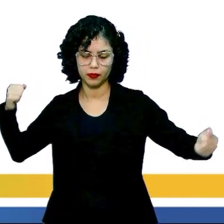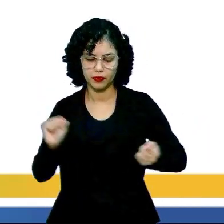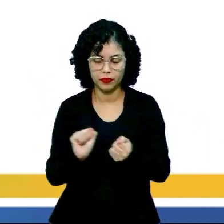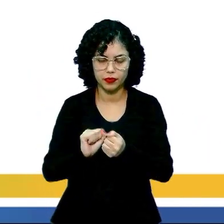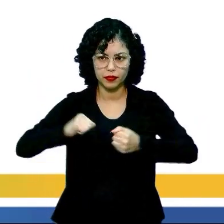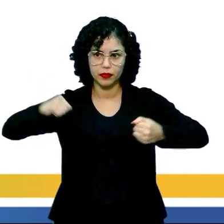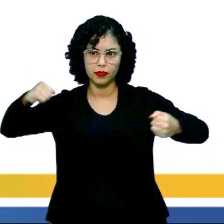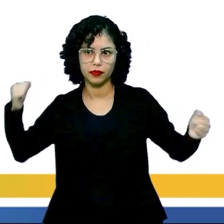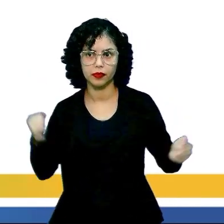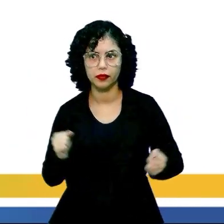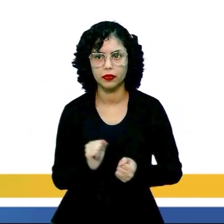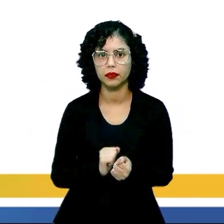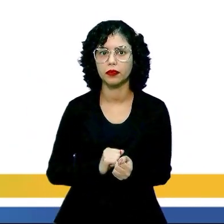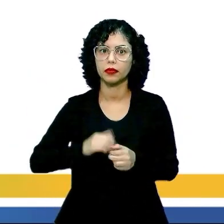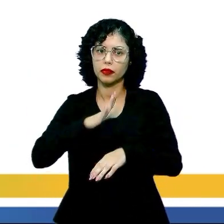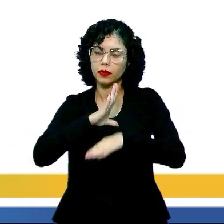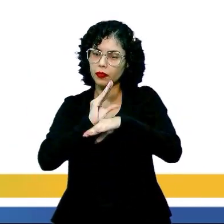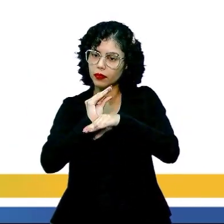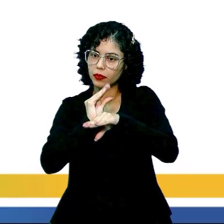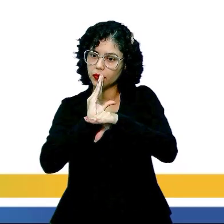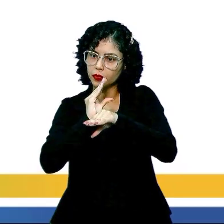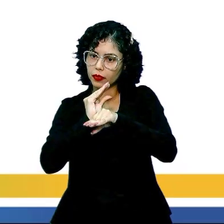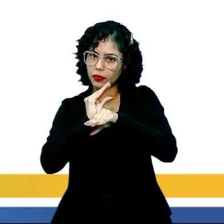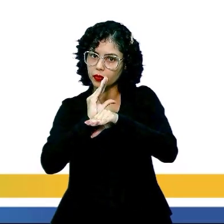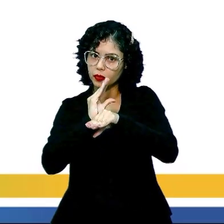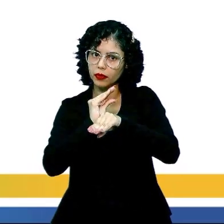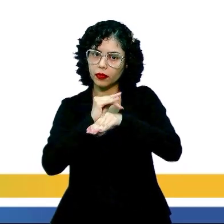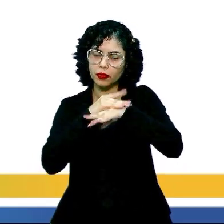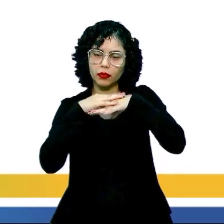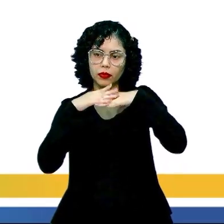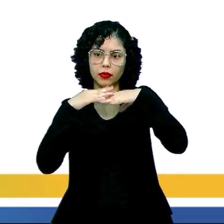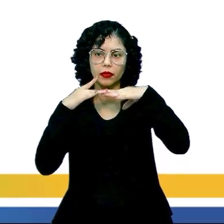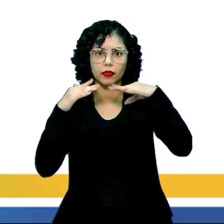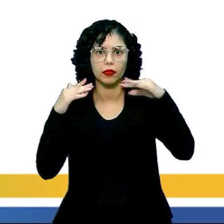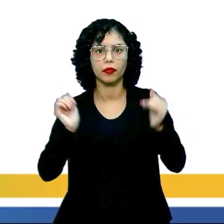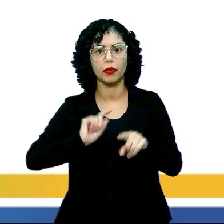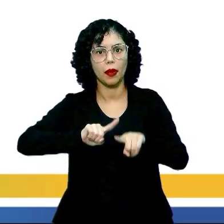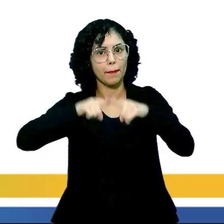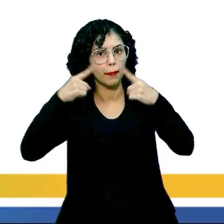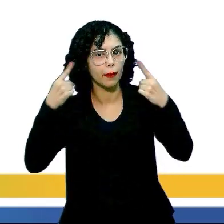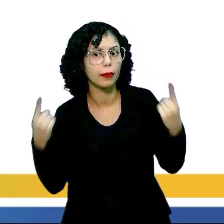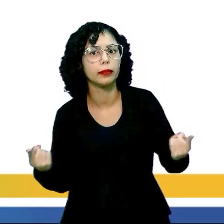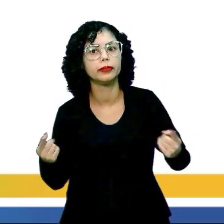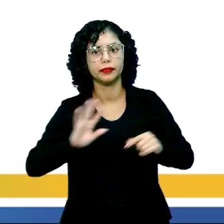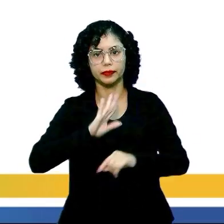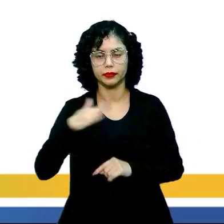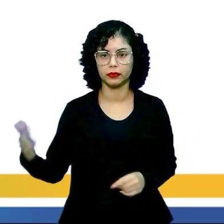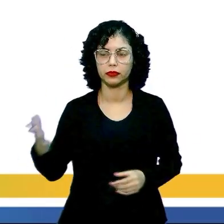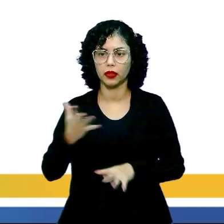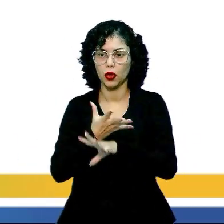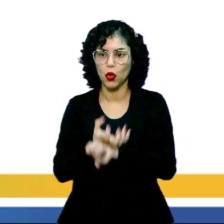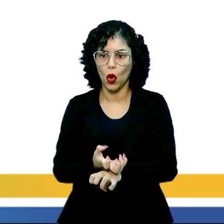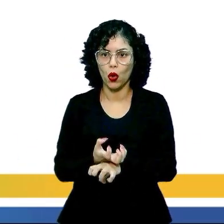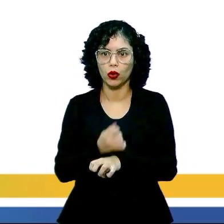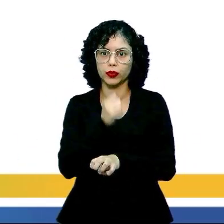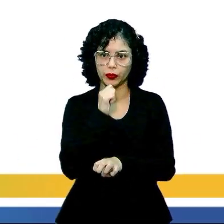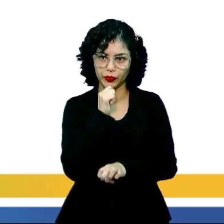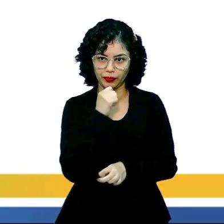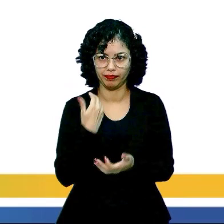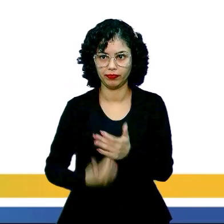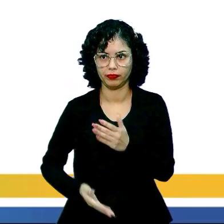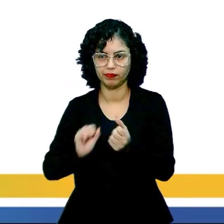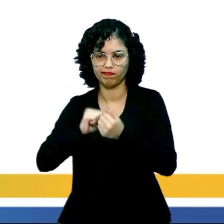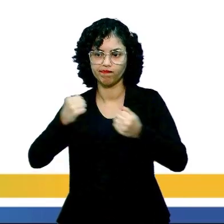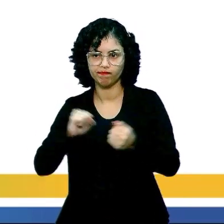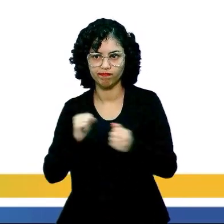boa elasticidade e aspecto macio e suave. Em contrapartida, quando está ressecada,